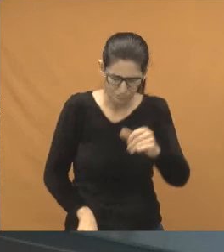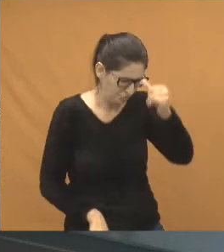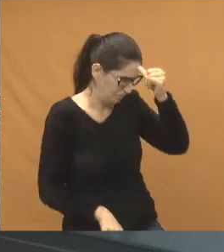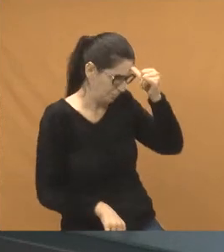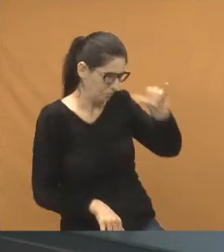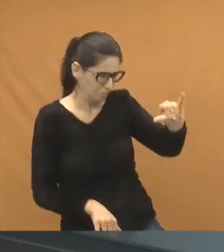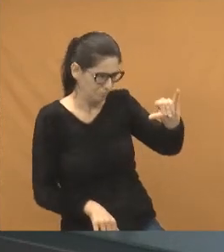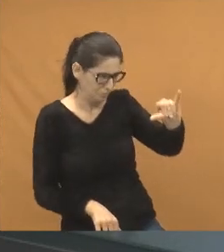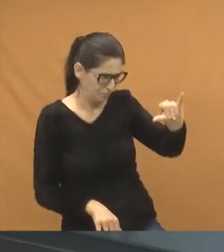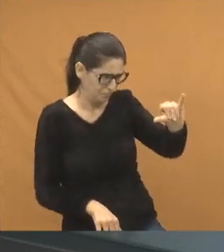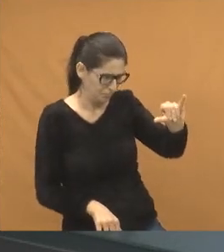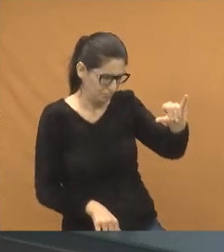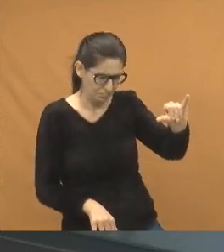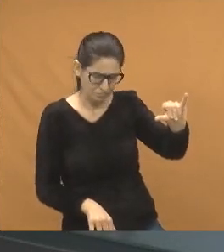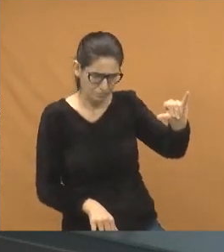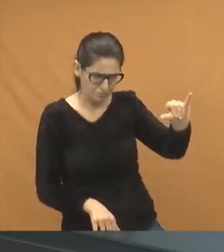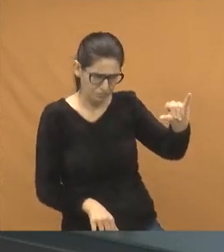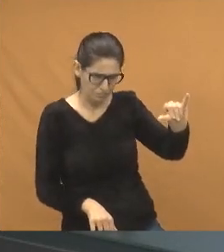prevenção.